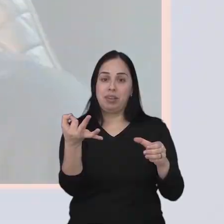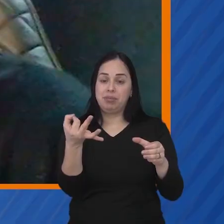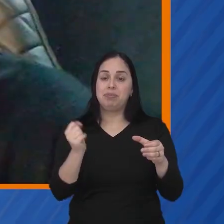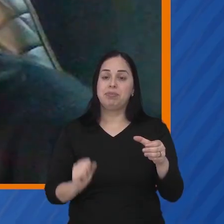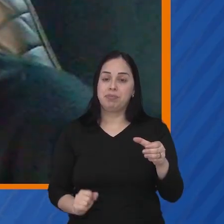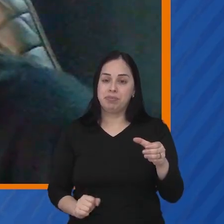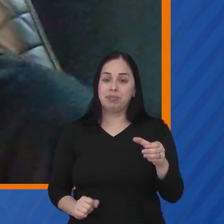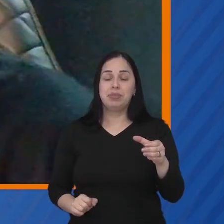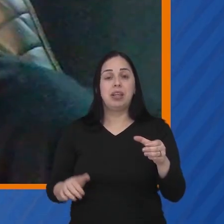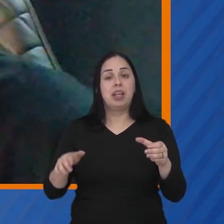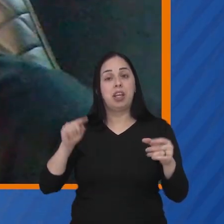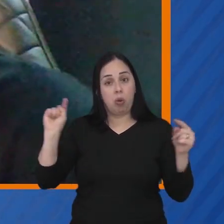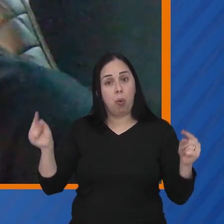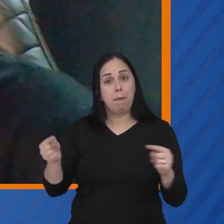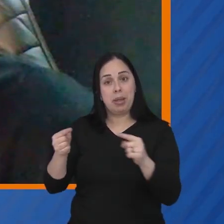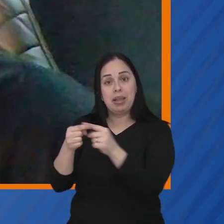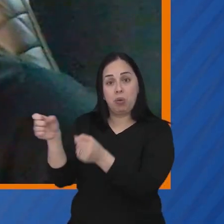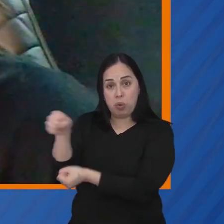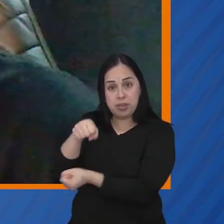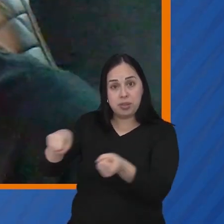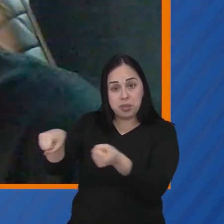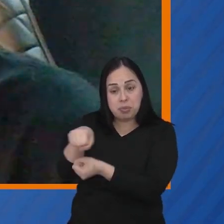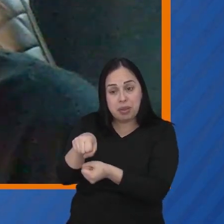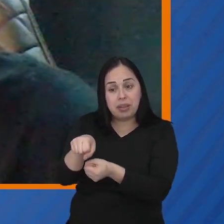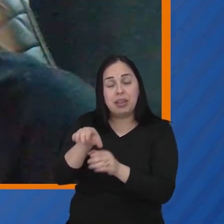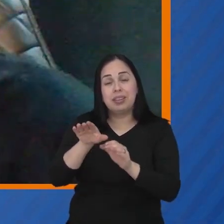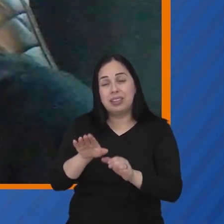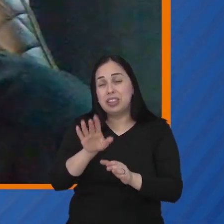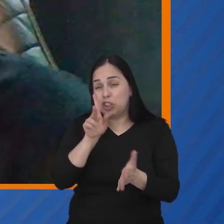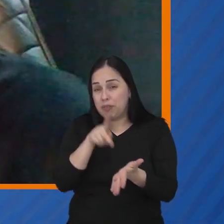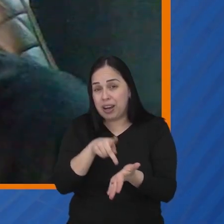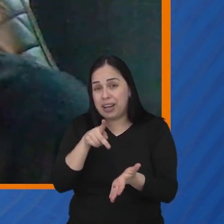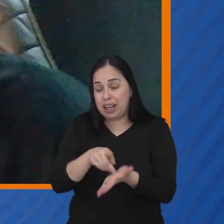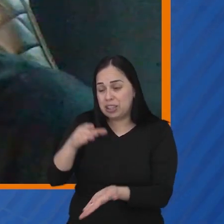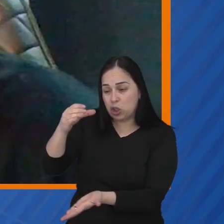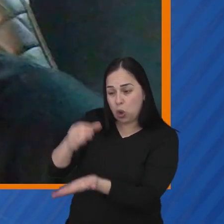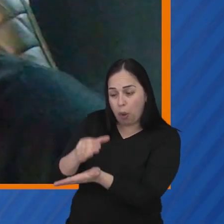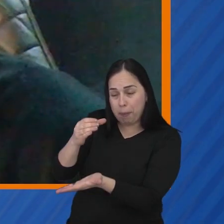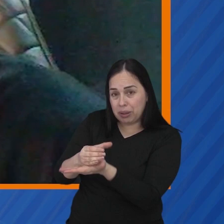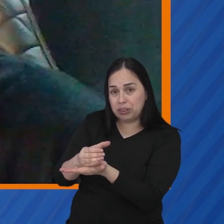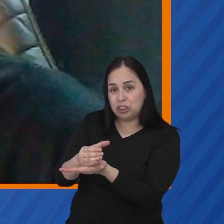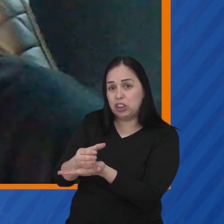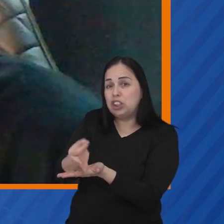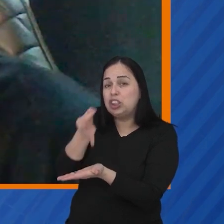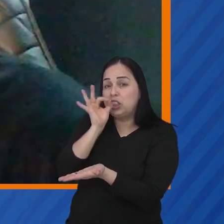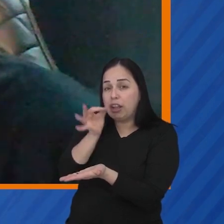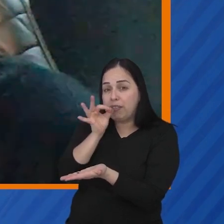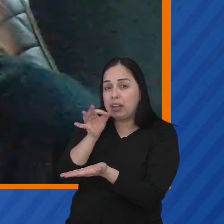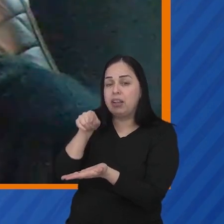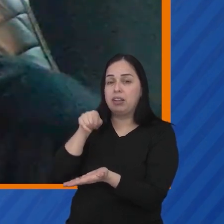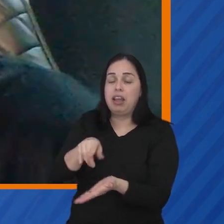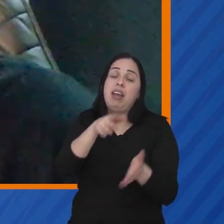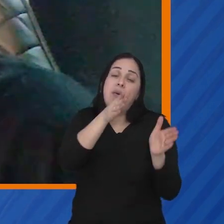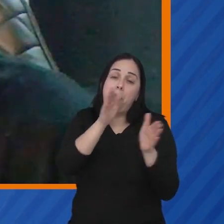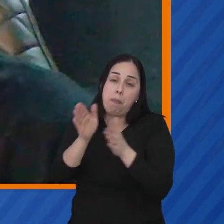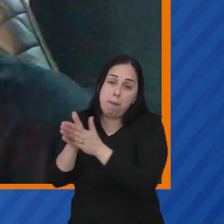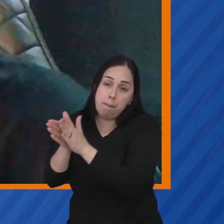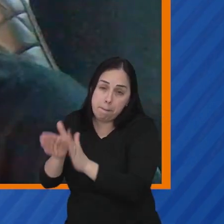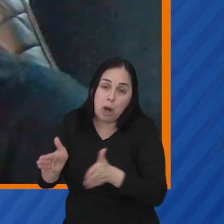ideal da parte de meio ambiente. O fato é que, se a gente pegar o copinho de café, ele é